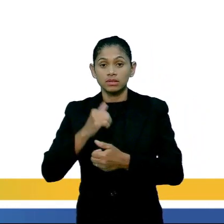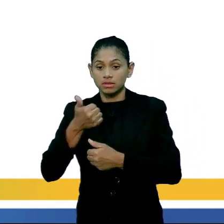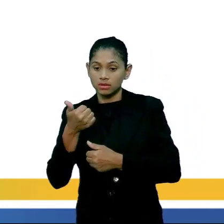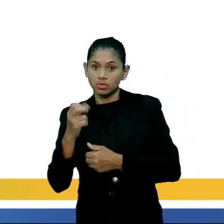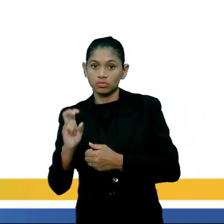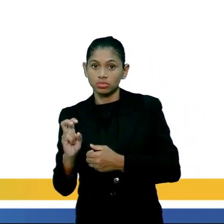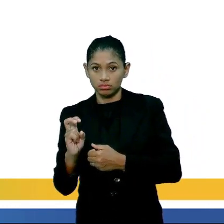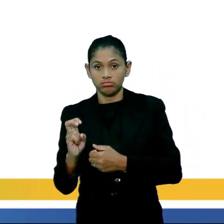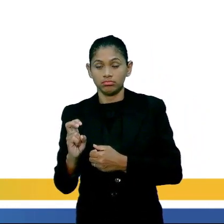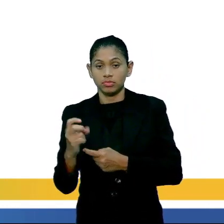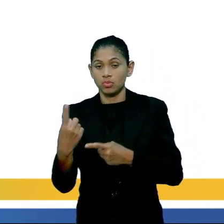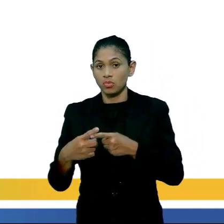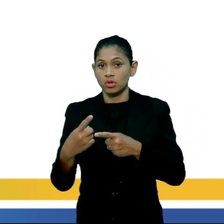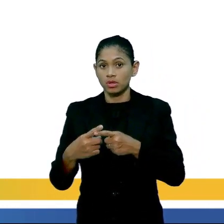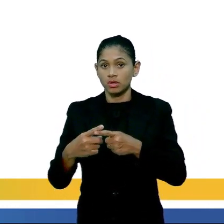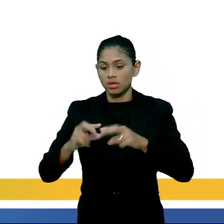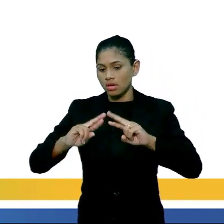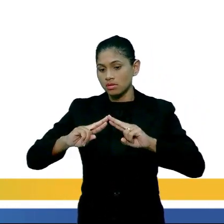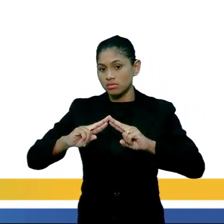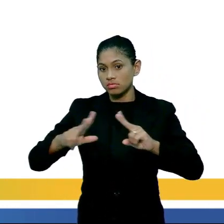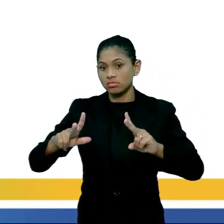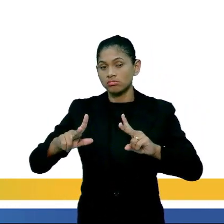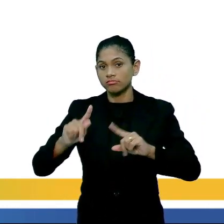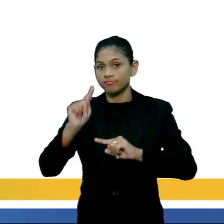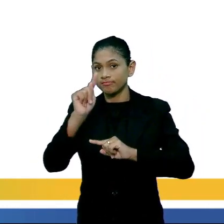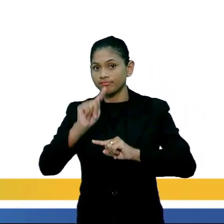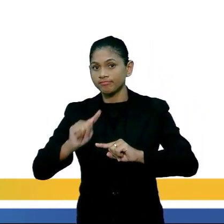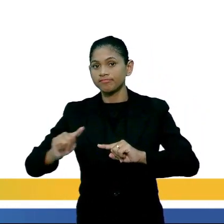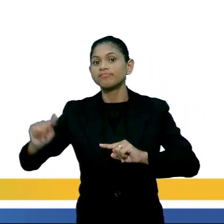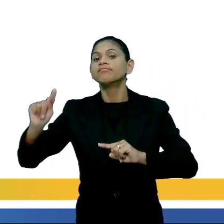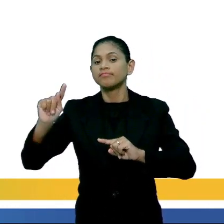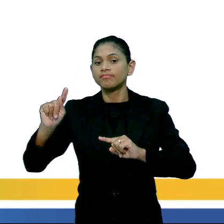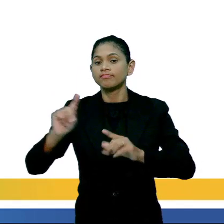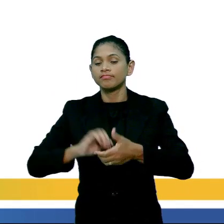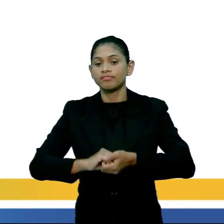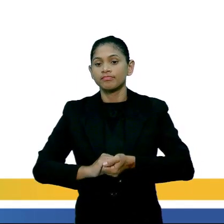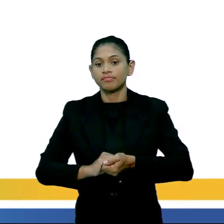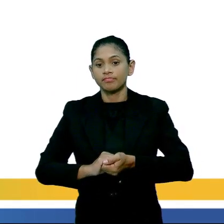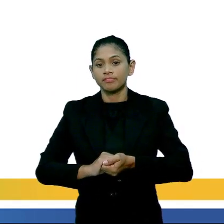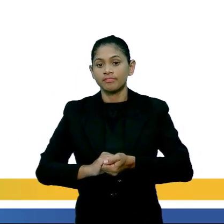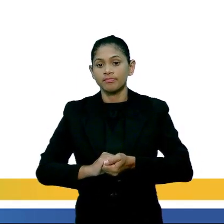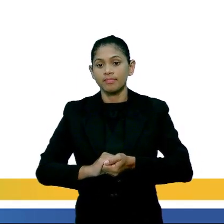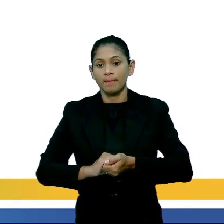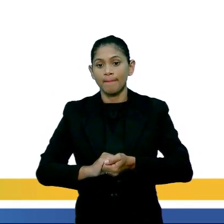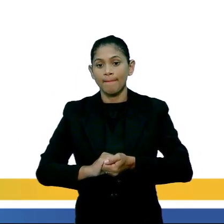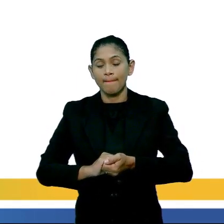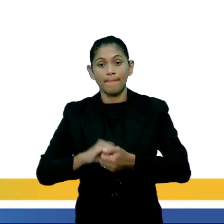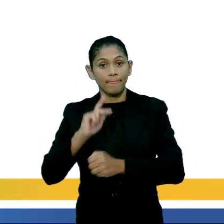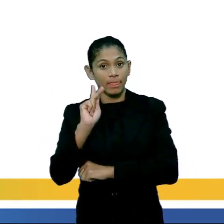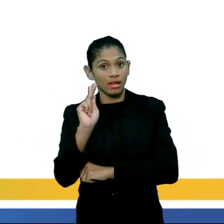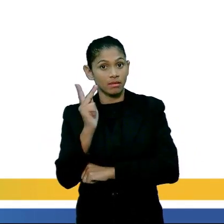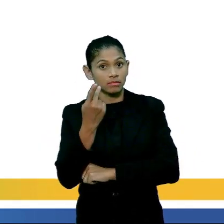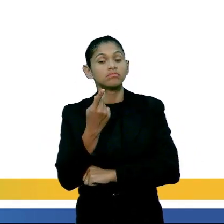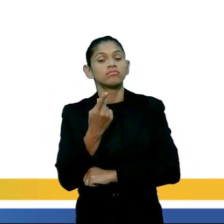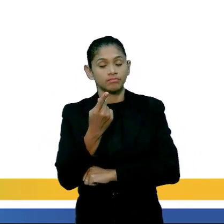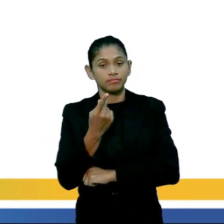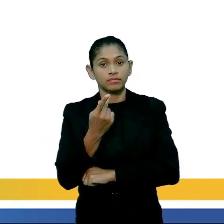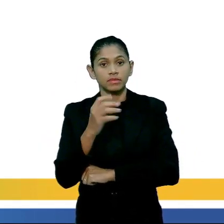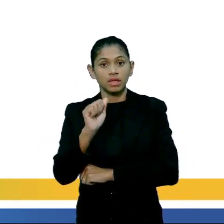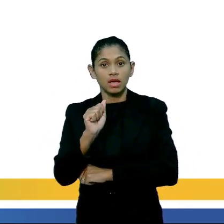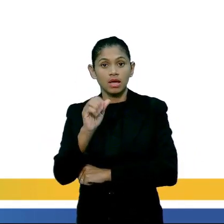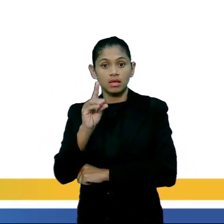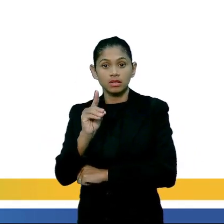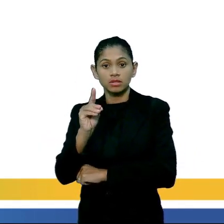ao ângulo. E o cateto adjacente é o valor desconhecido, porque ele